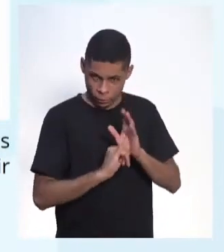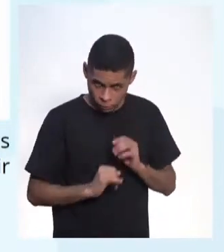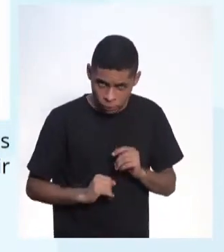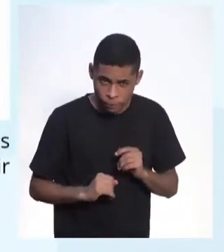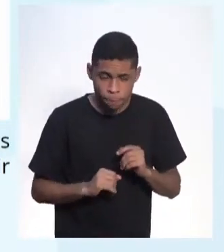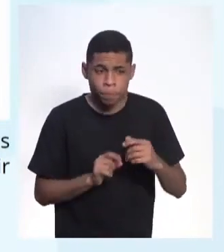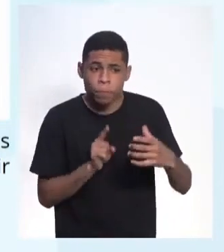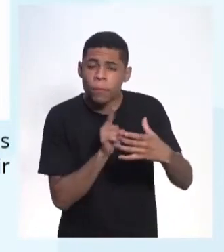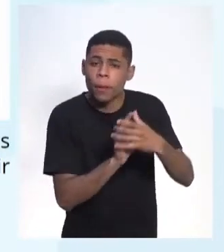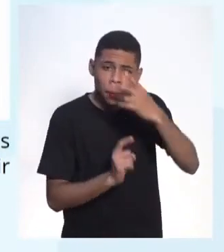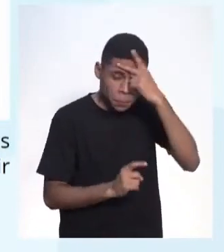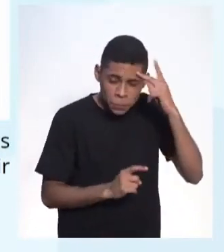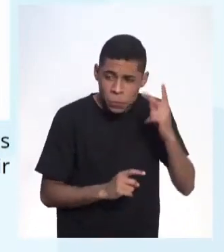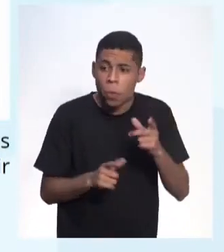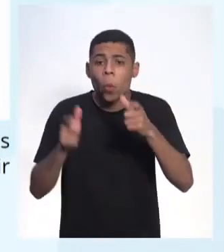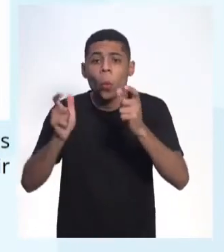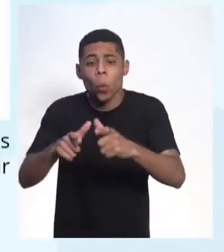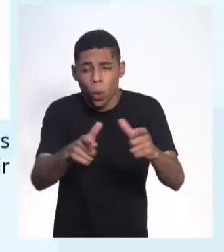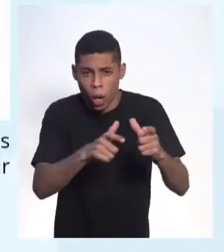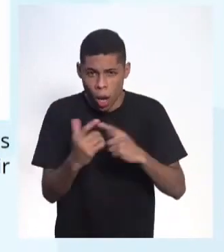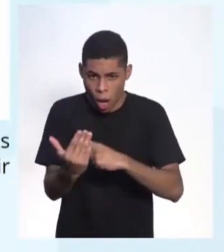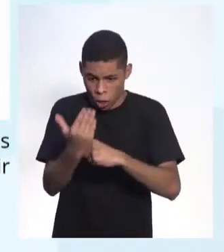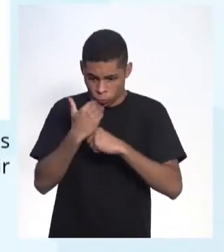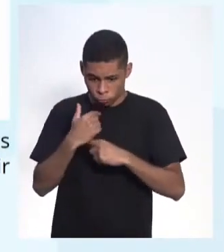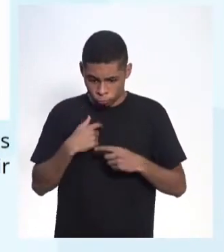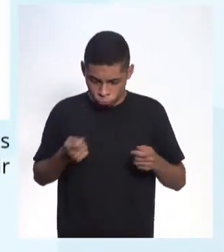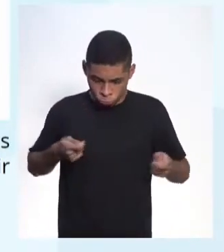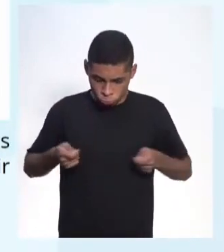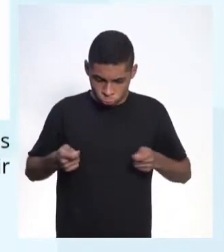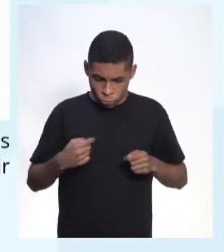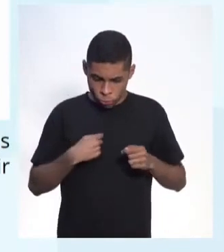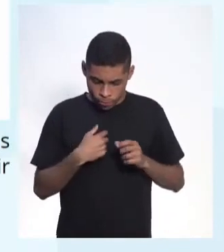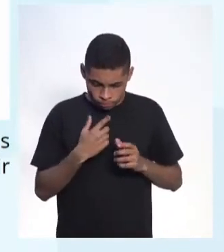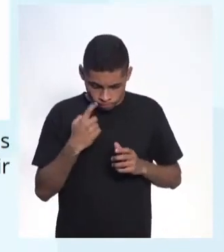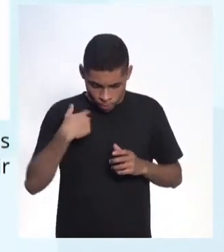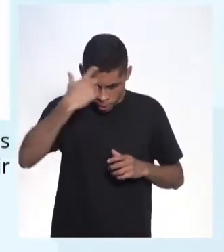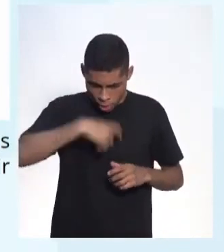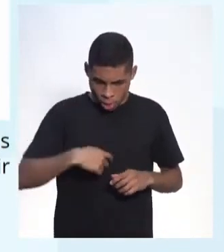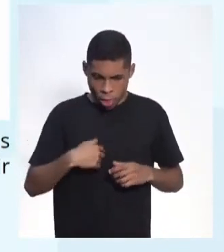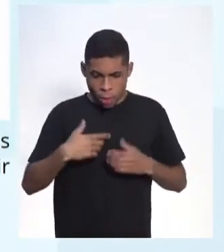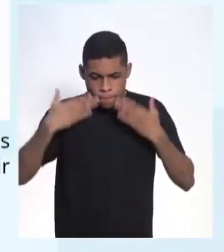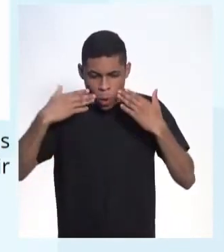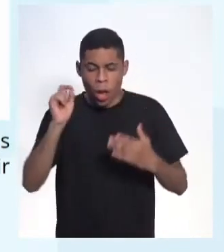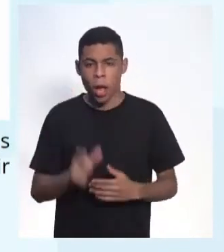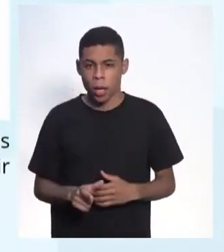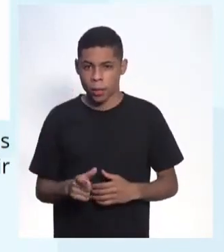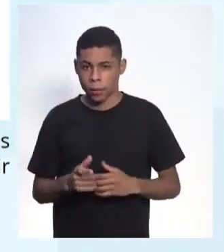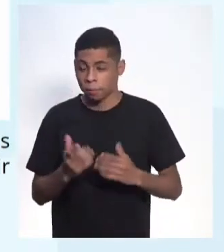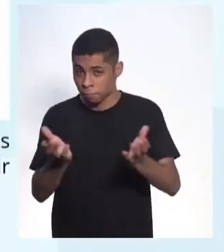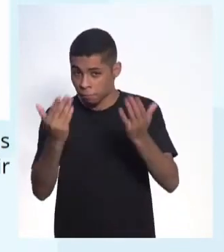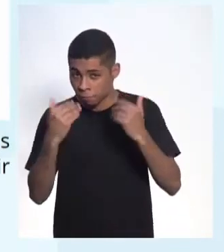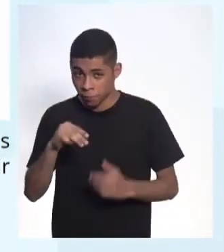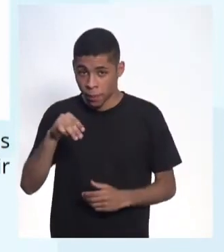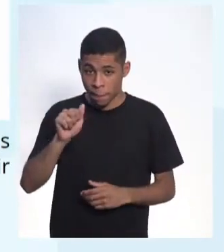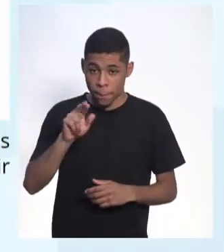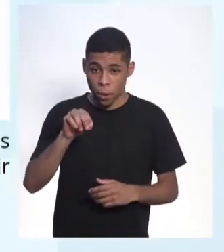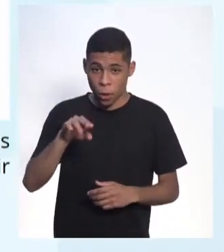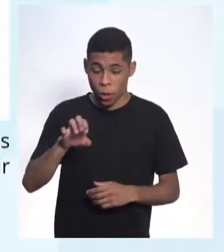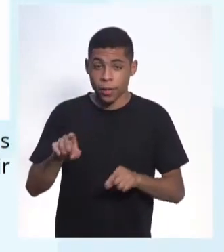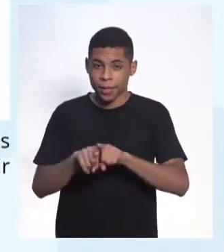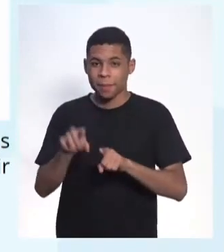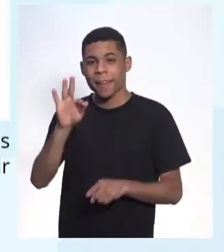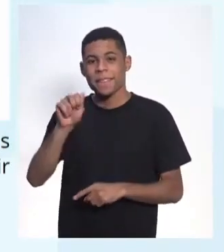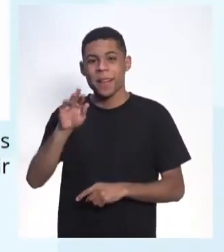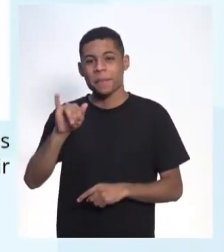outras pessoas e lugares nos ajudam a construir quem nós somos? Contem para mim, para o Marconi, para a Fabi também,